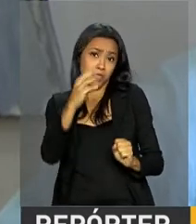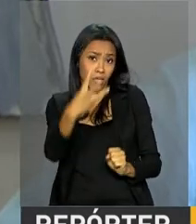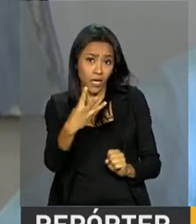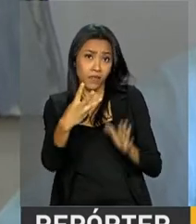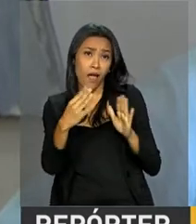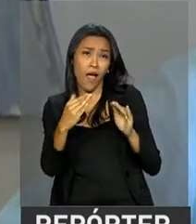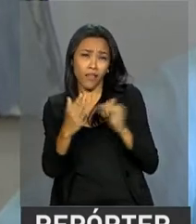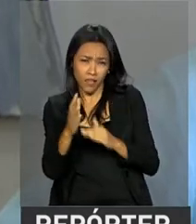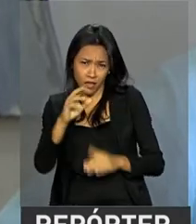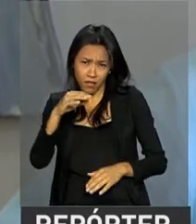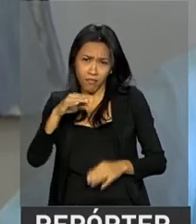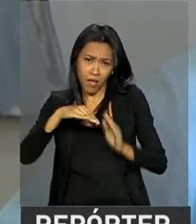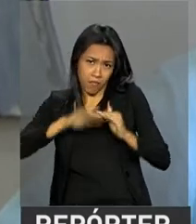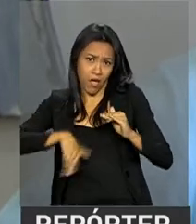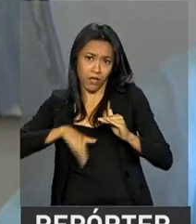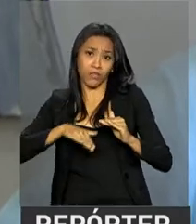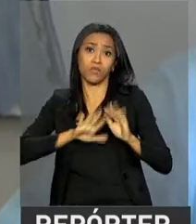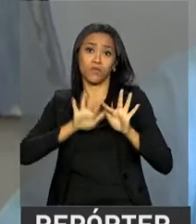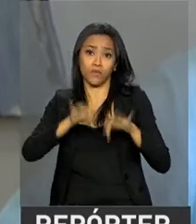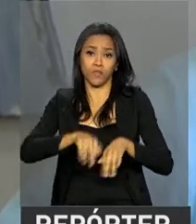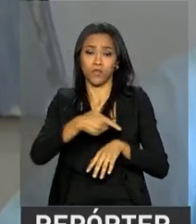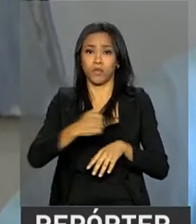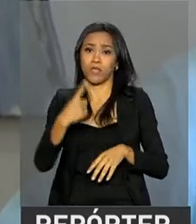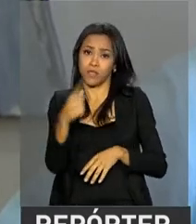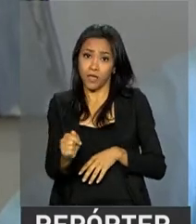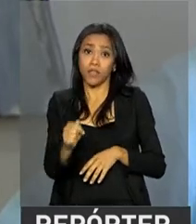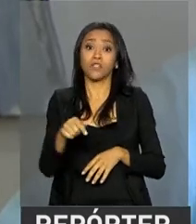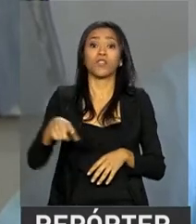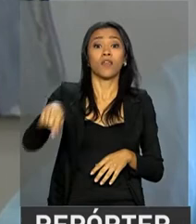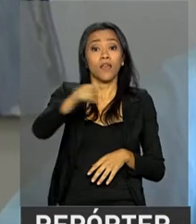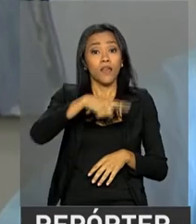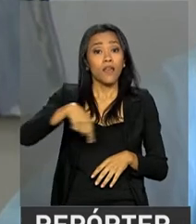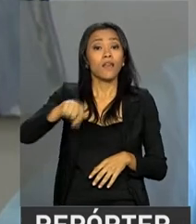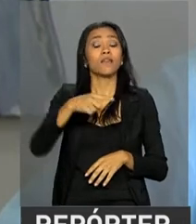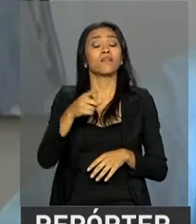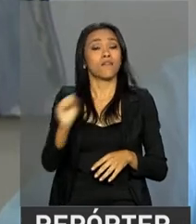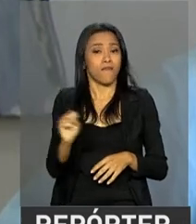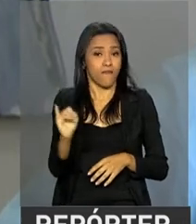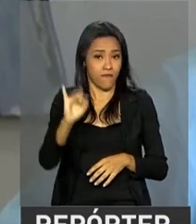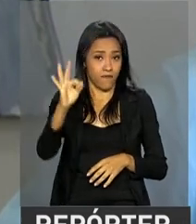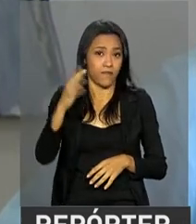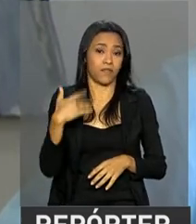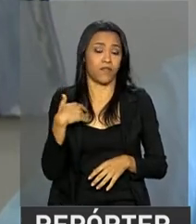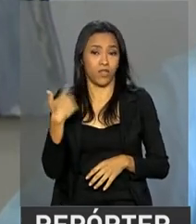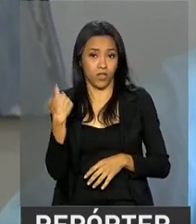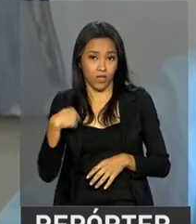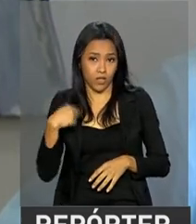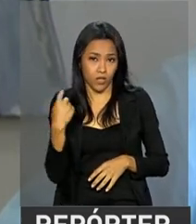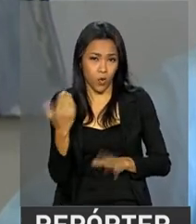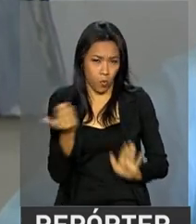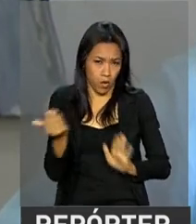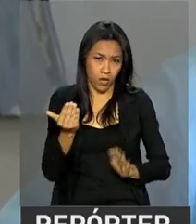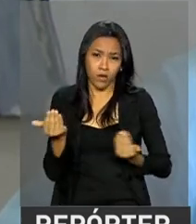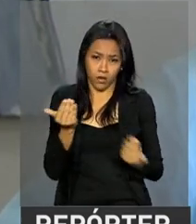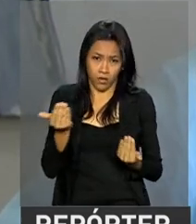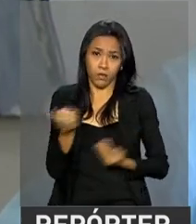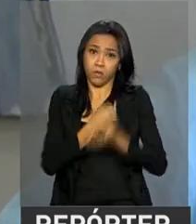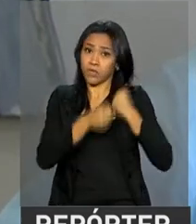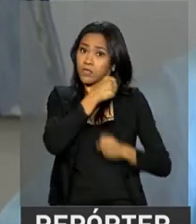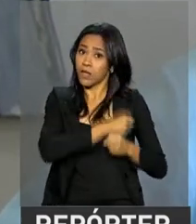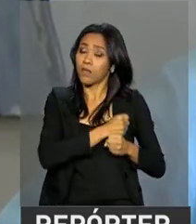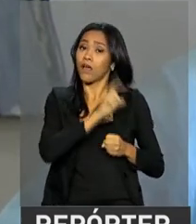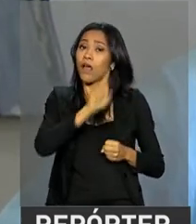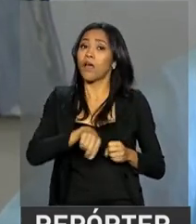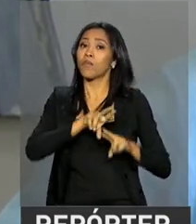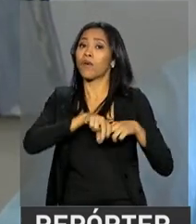no final de 2017 boa parte desse recuo da inflação que a gente assiste em comparação ao ano passado veio da